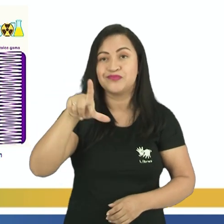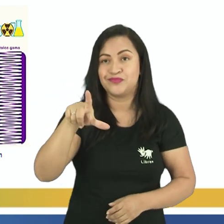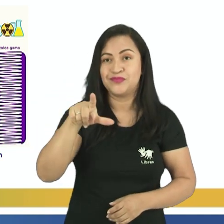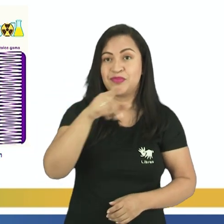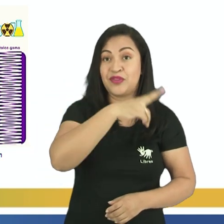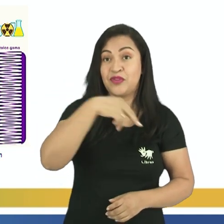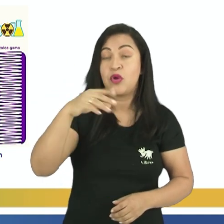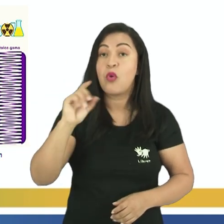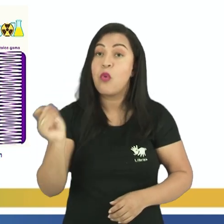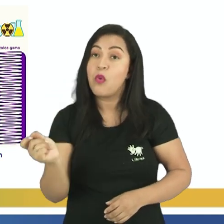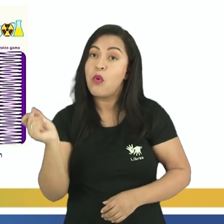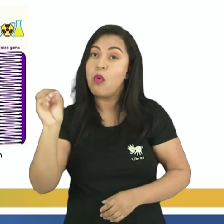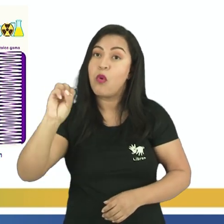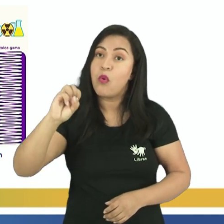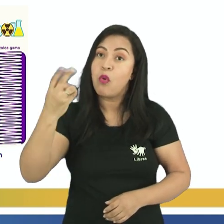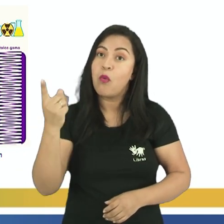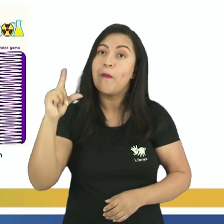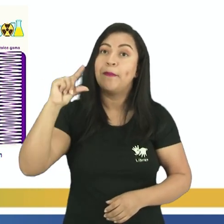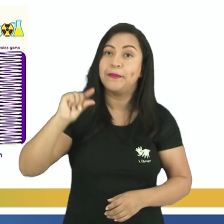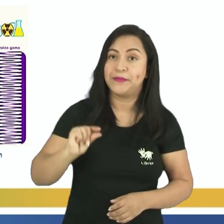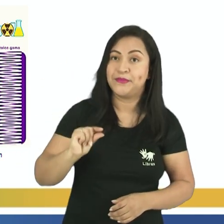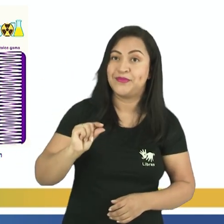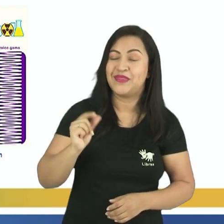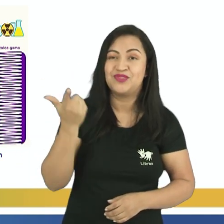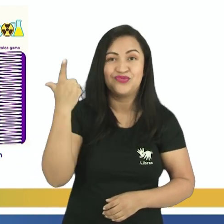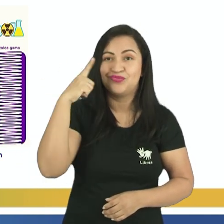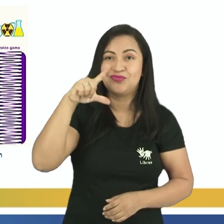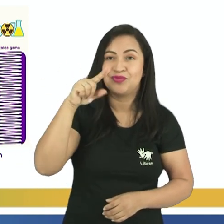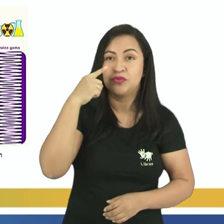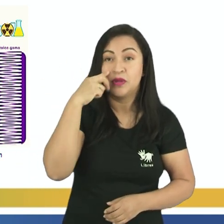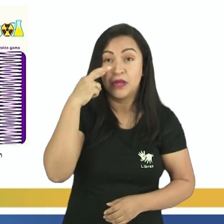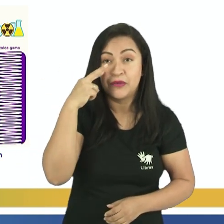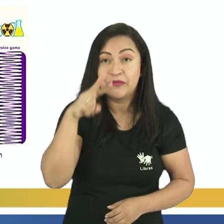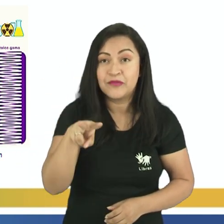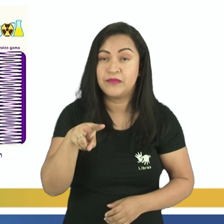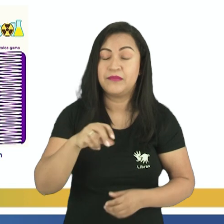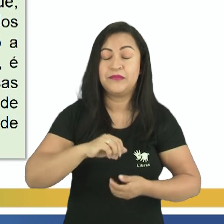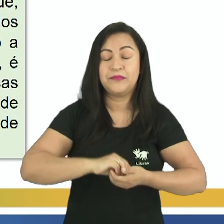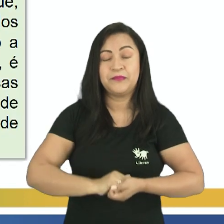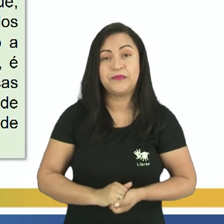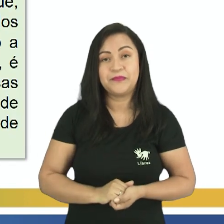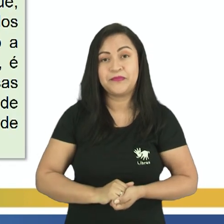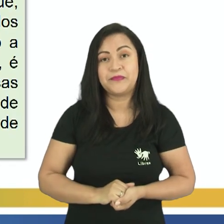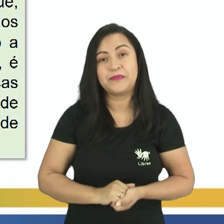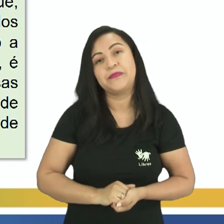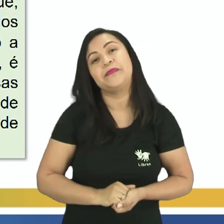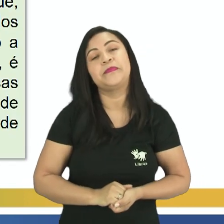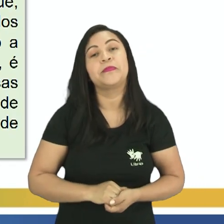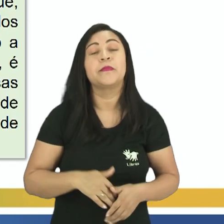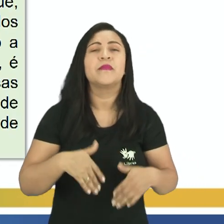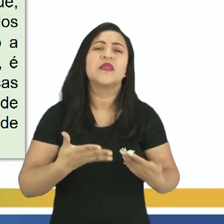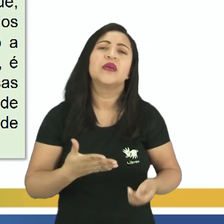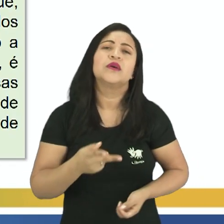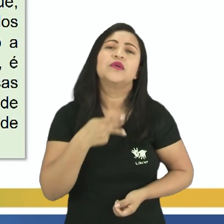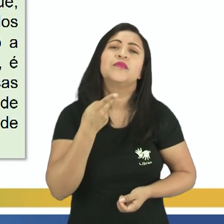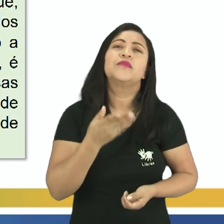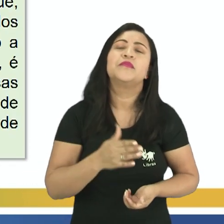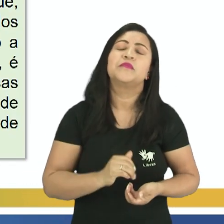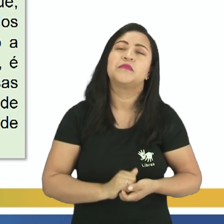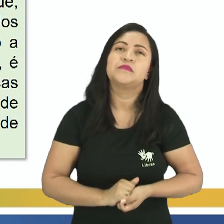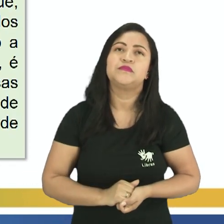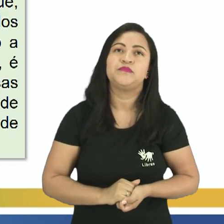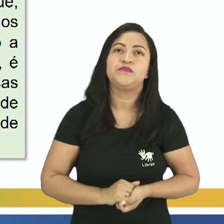uma frequência menor, nós não conseguimos observar com o olho humano. Então, como eu falei para